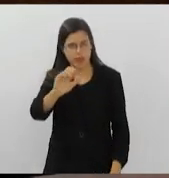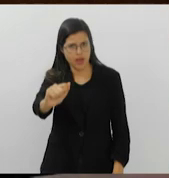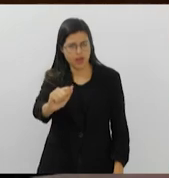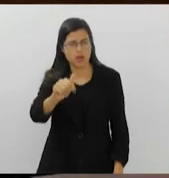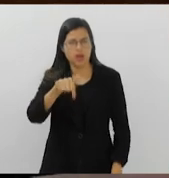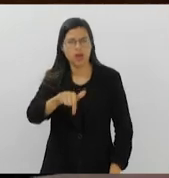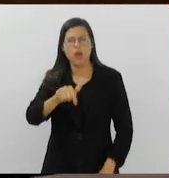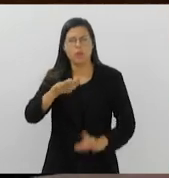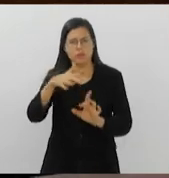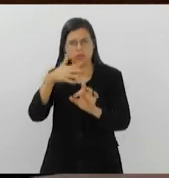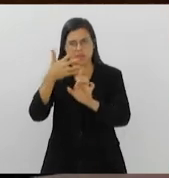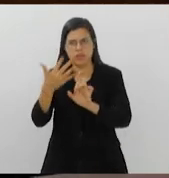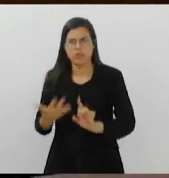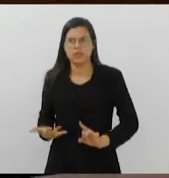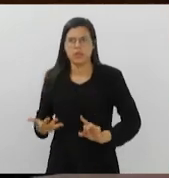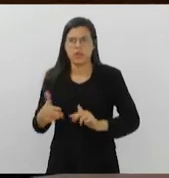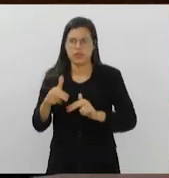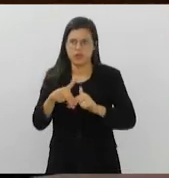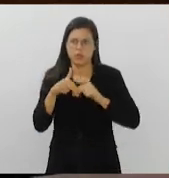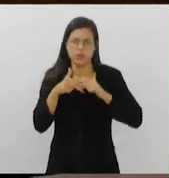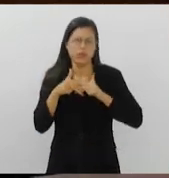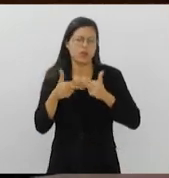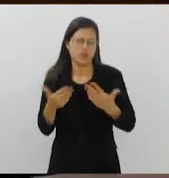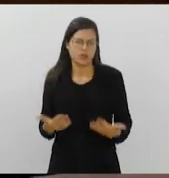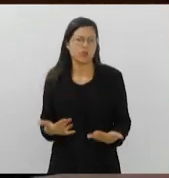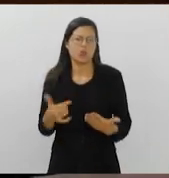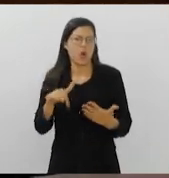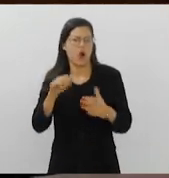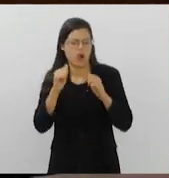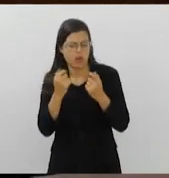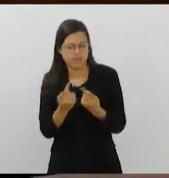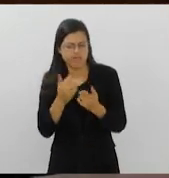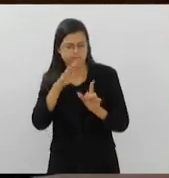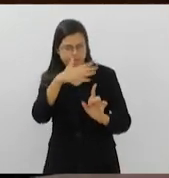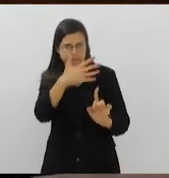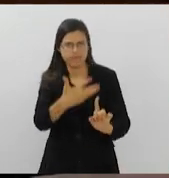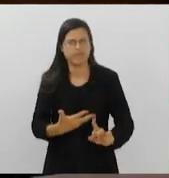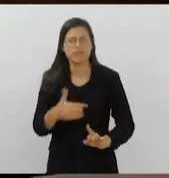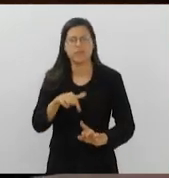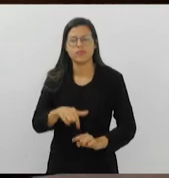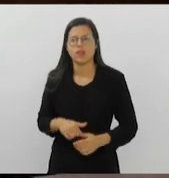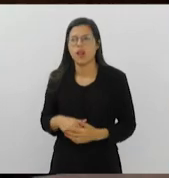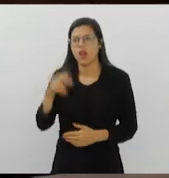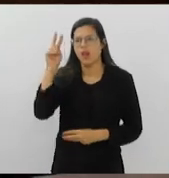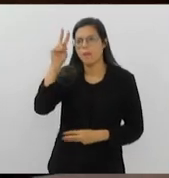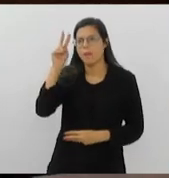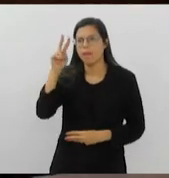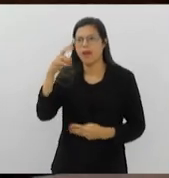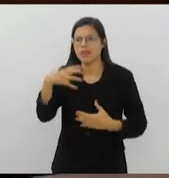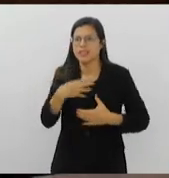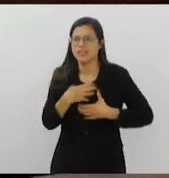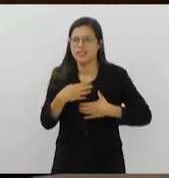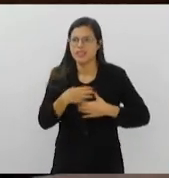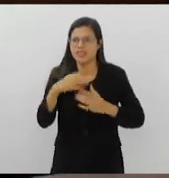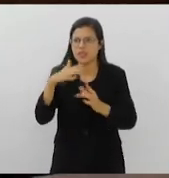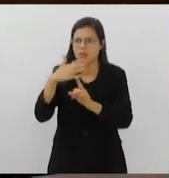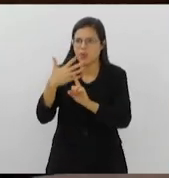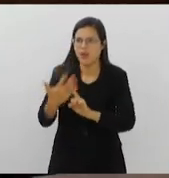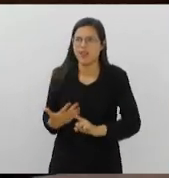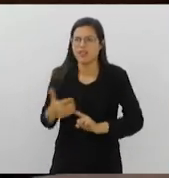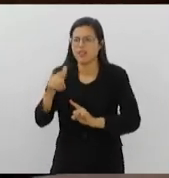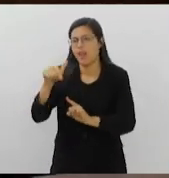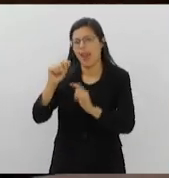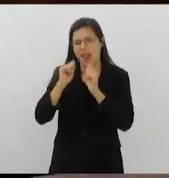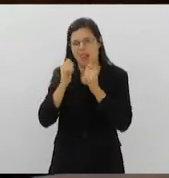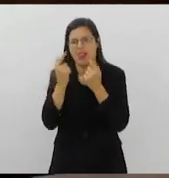seja homenageada por essa casa. Lembrar, senhora presidente, que quem se sente mais honrada nesse sentido é o